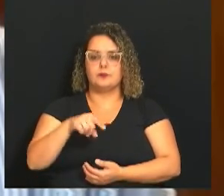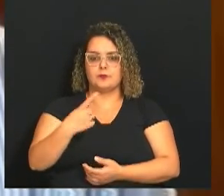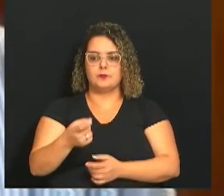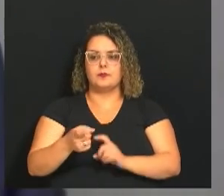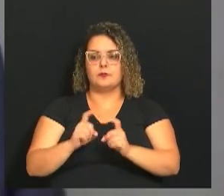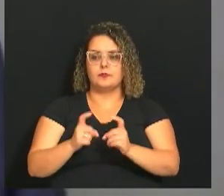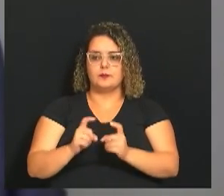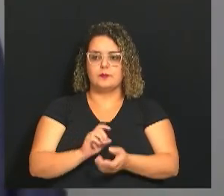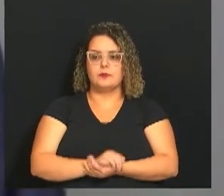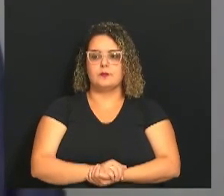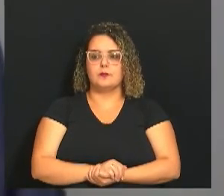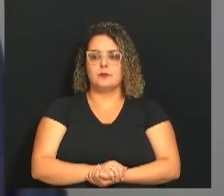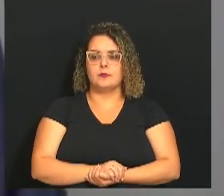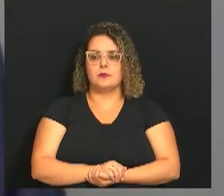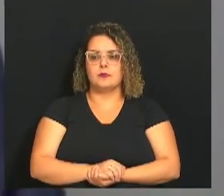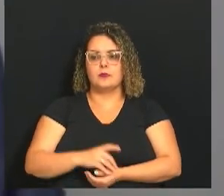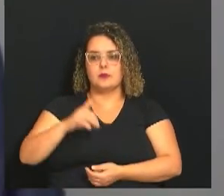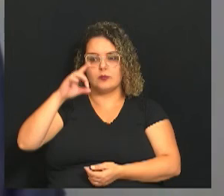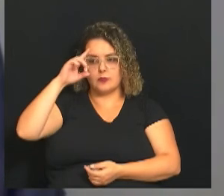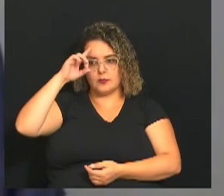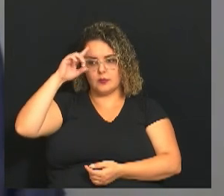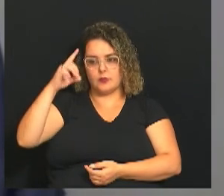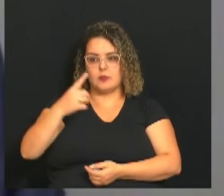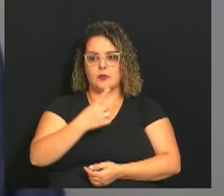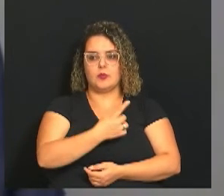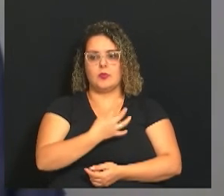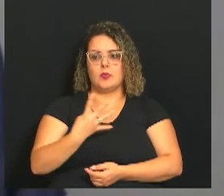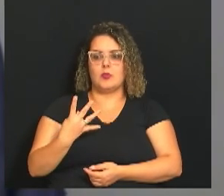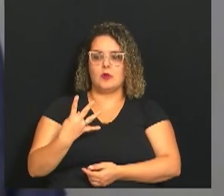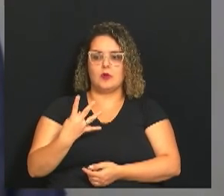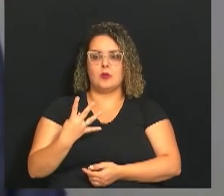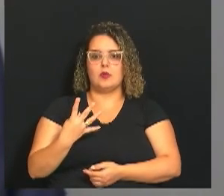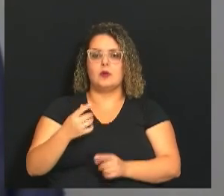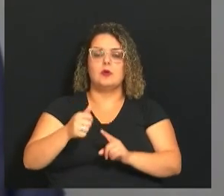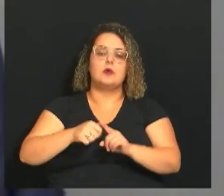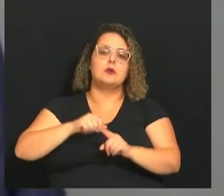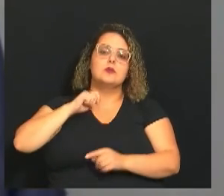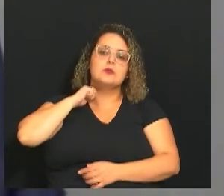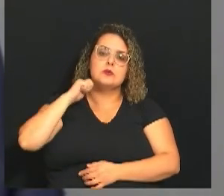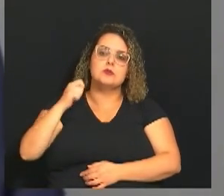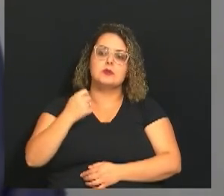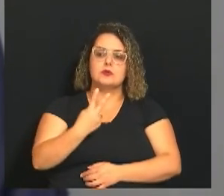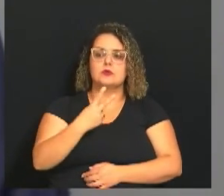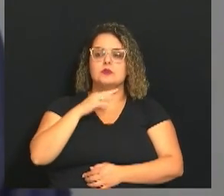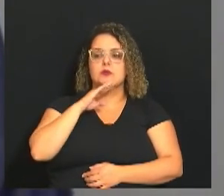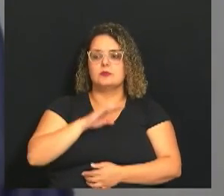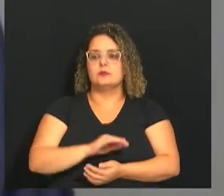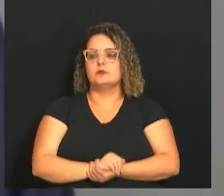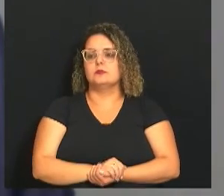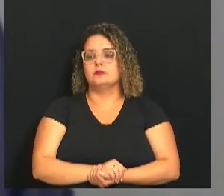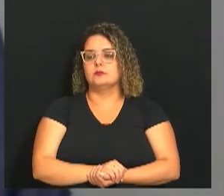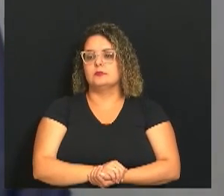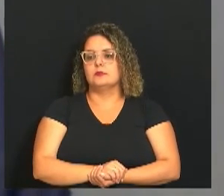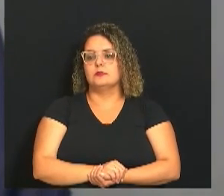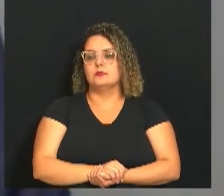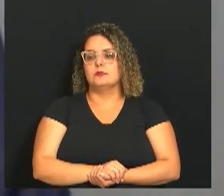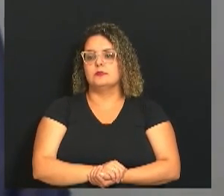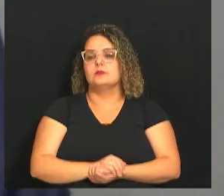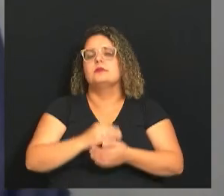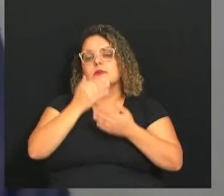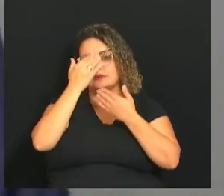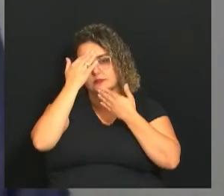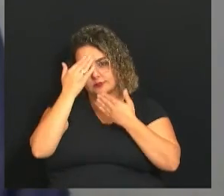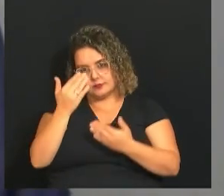será dia 14 de abril, às 14 horas. Eu agradeço